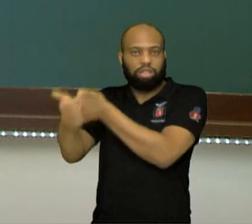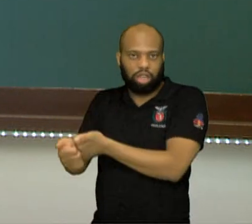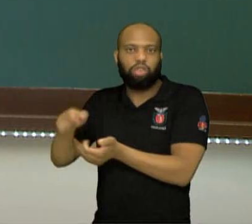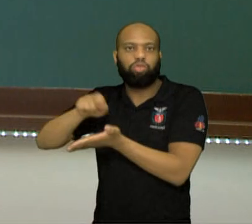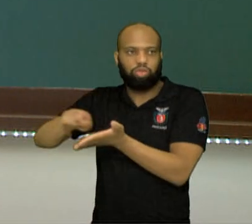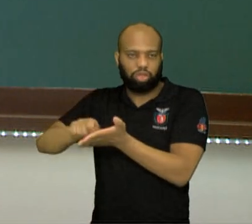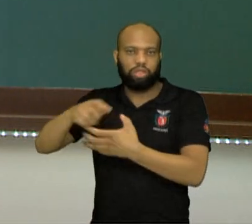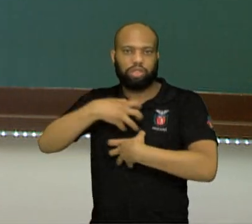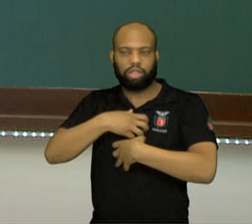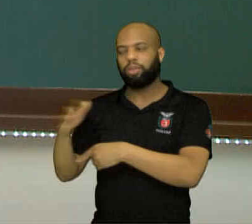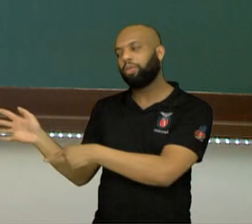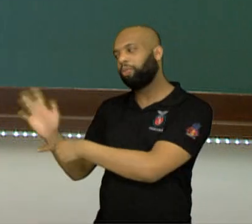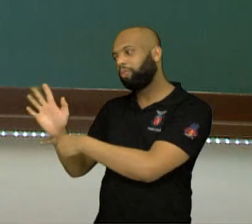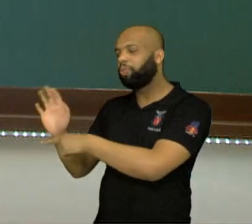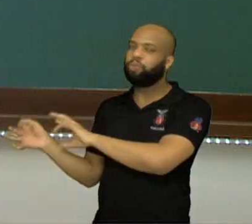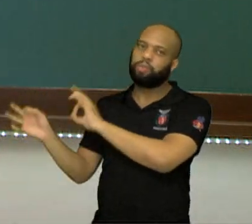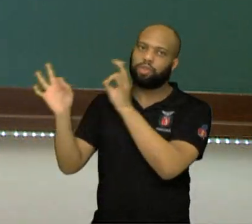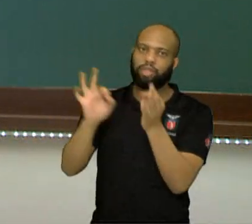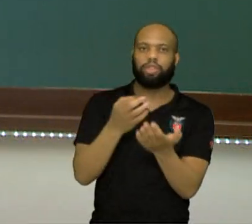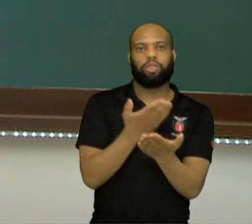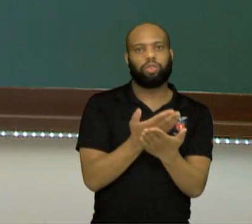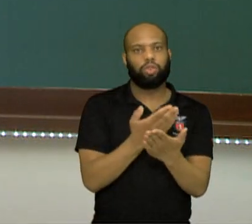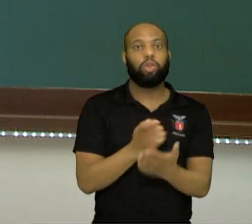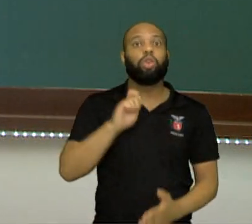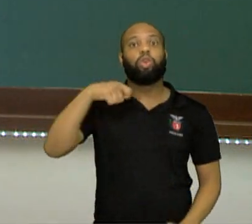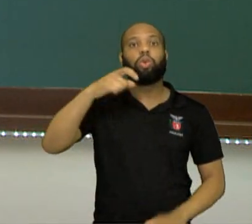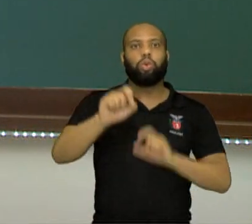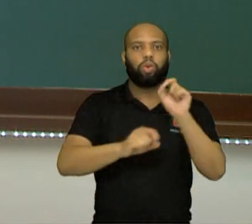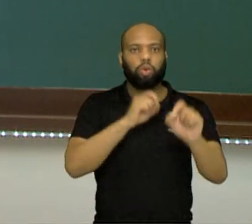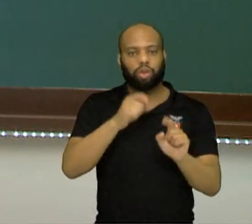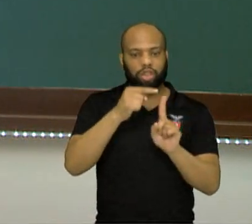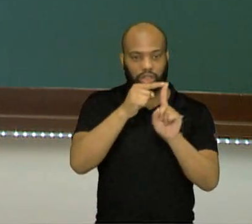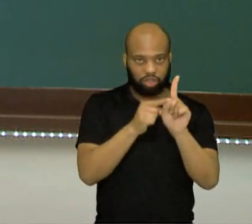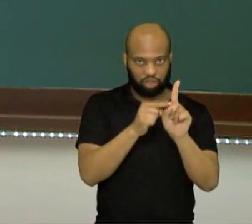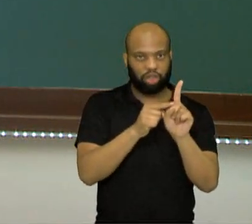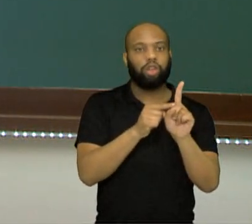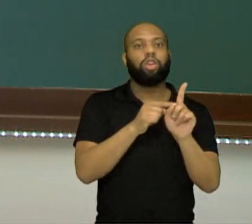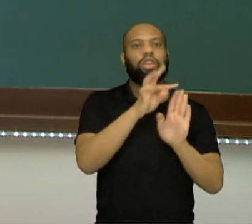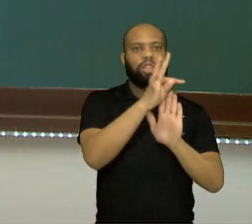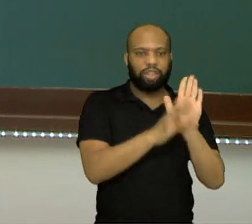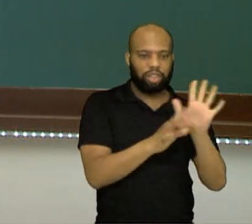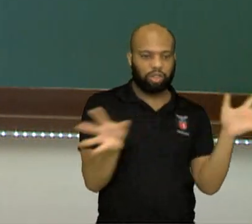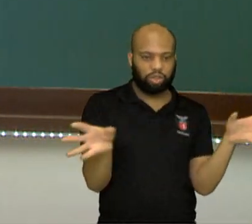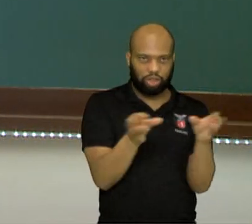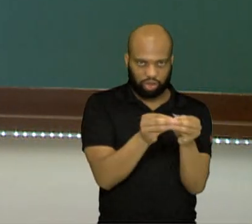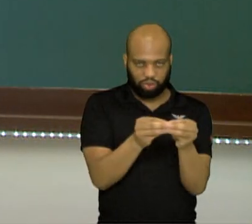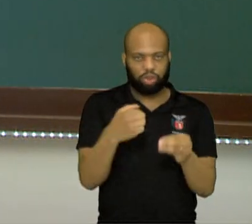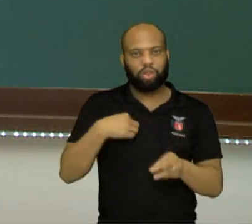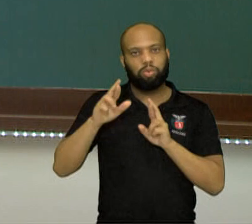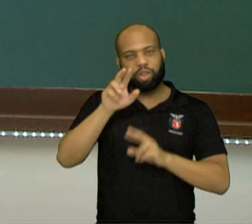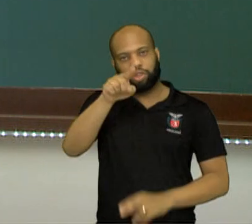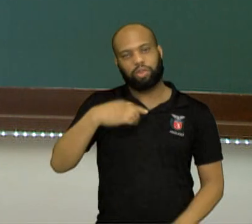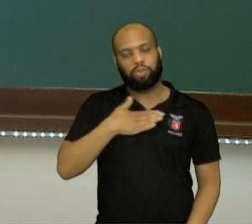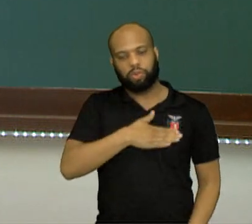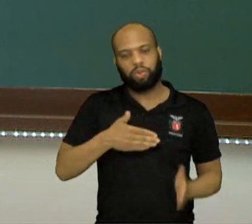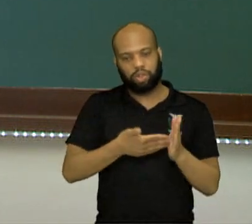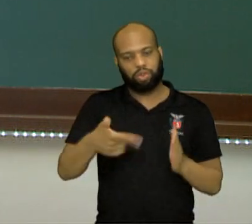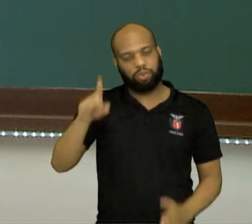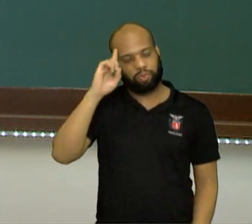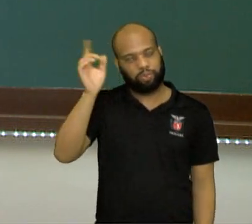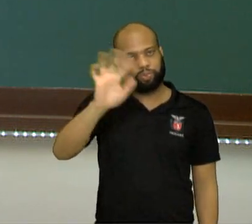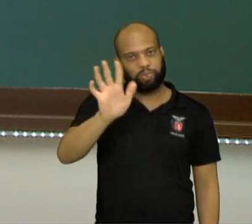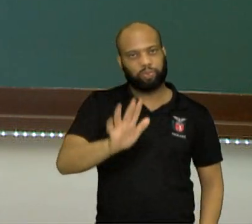ABNT e os créditos adquiridos nesse vídeo nós falamos sobre a resenha espero que vocês tenham